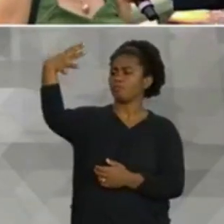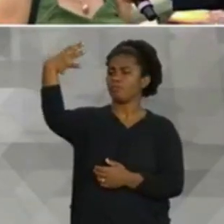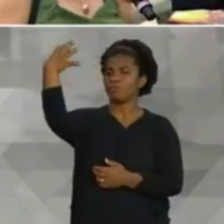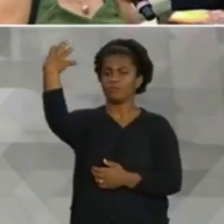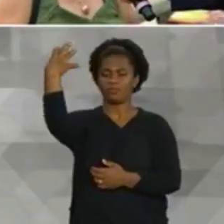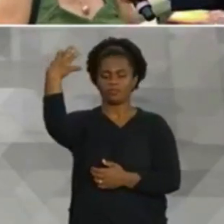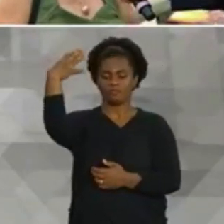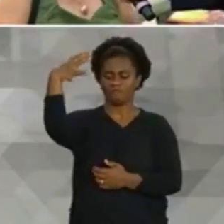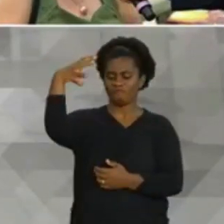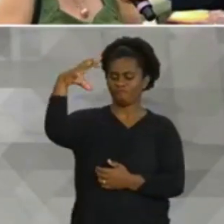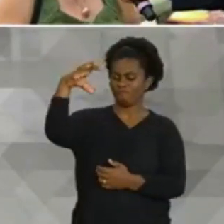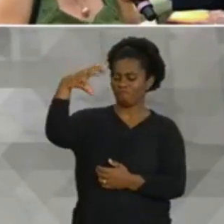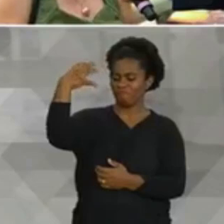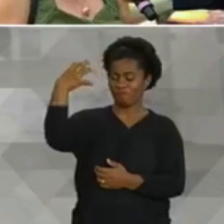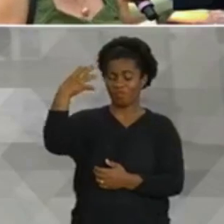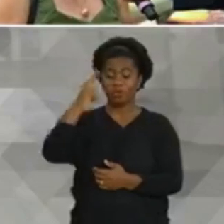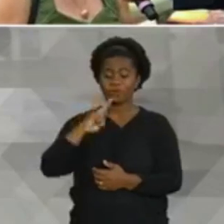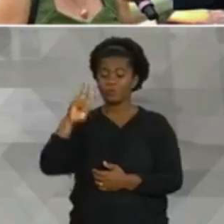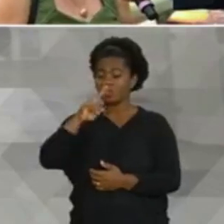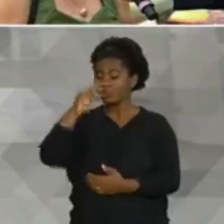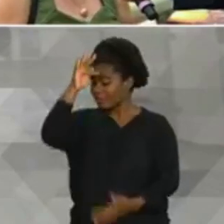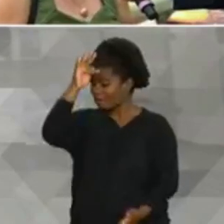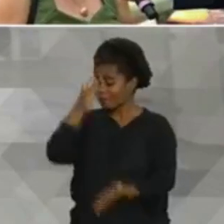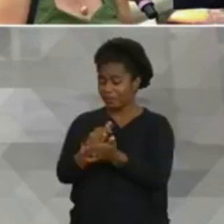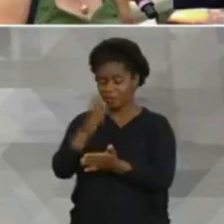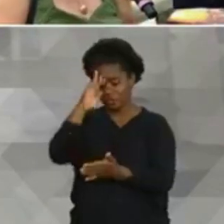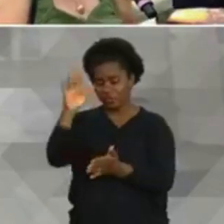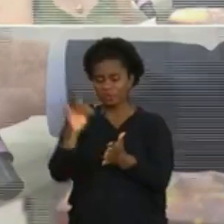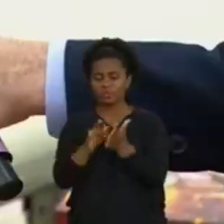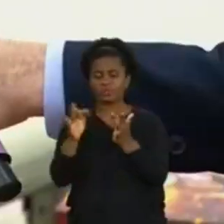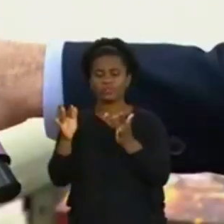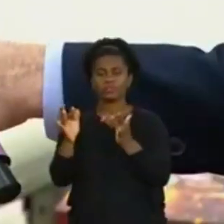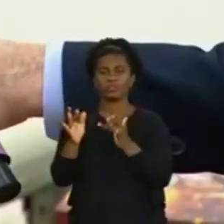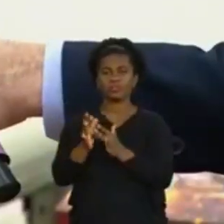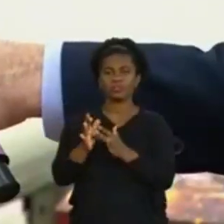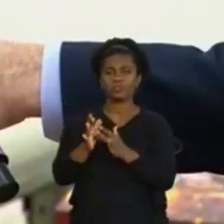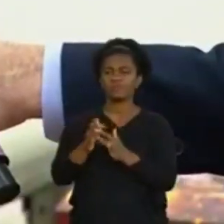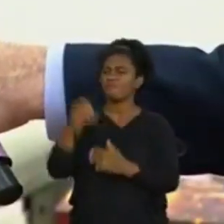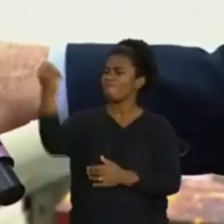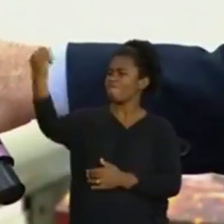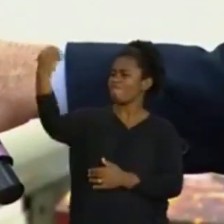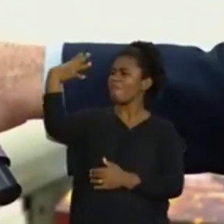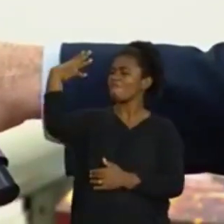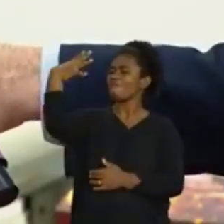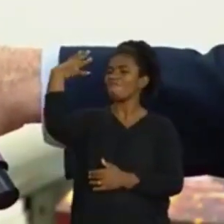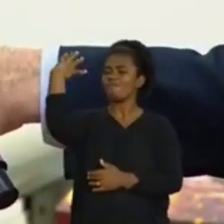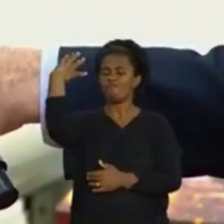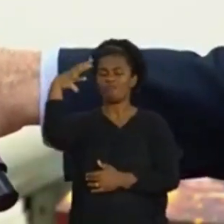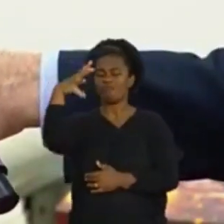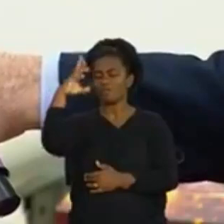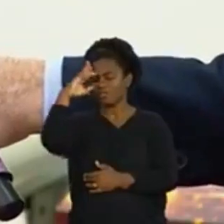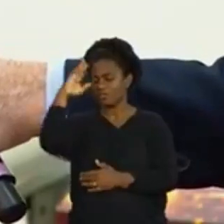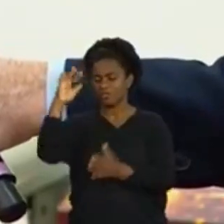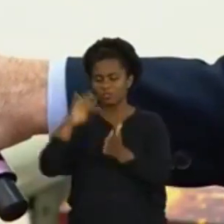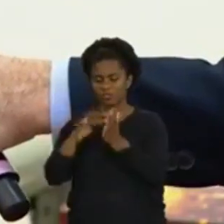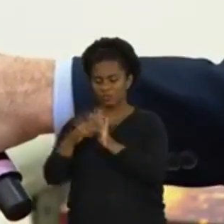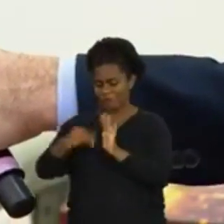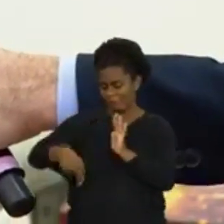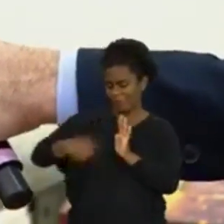e através da fé no Senhor Jesus, ali passando pela sombra, o Senhor Jesus me